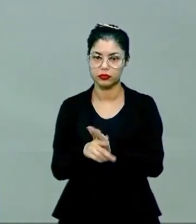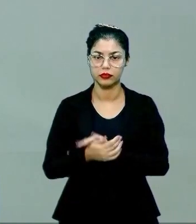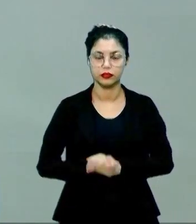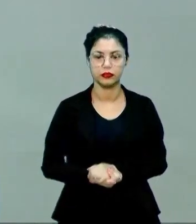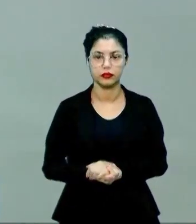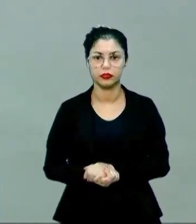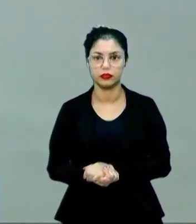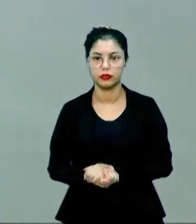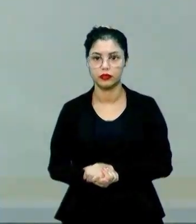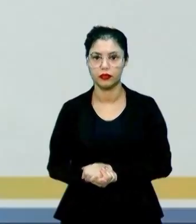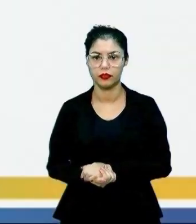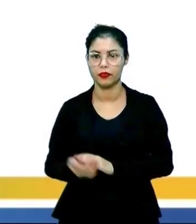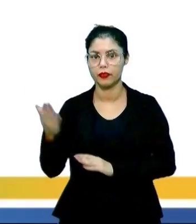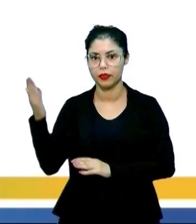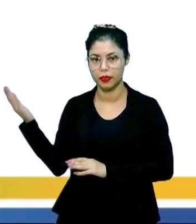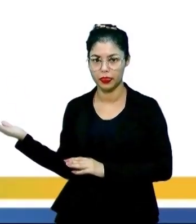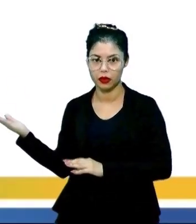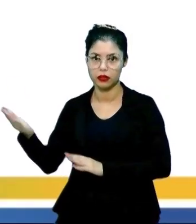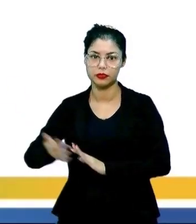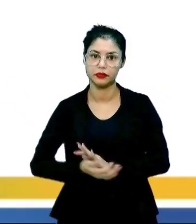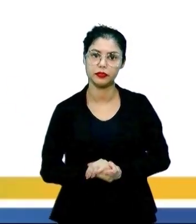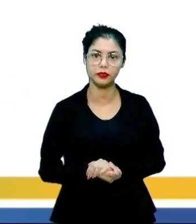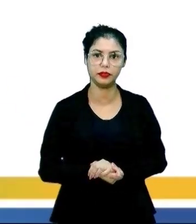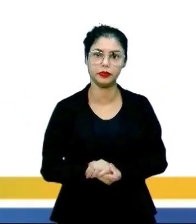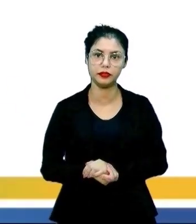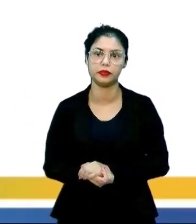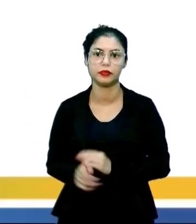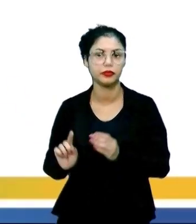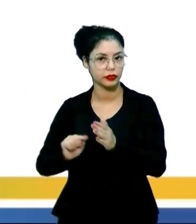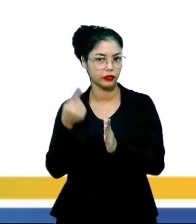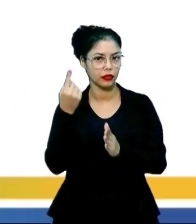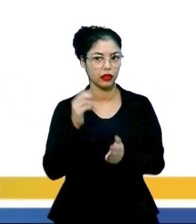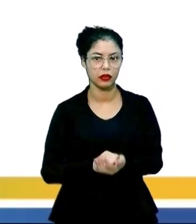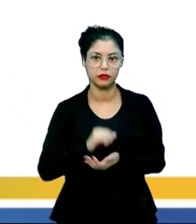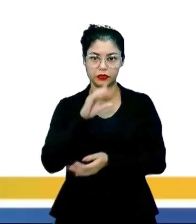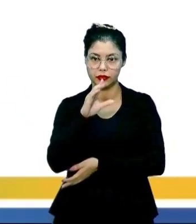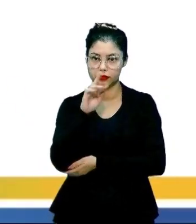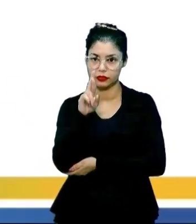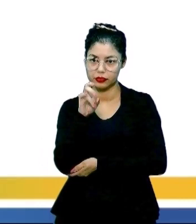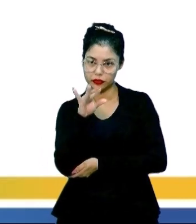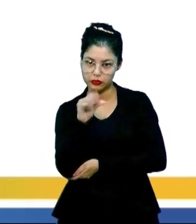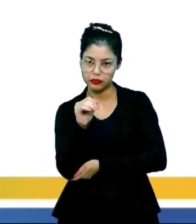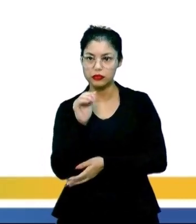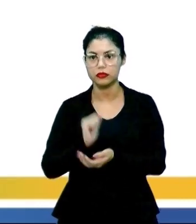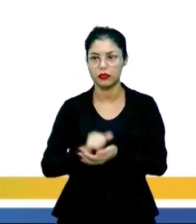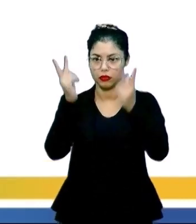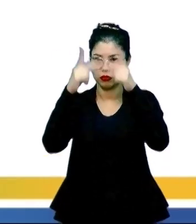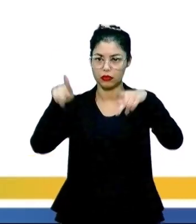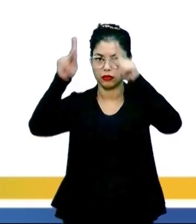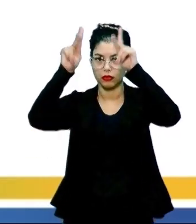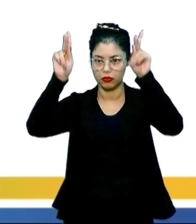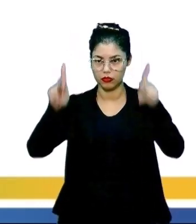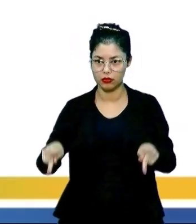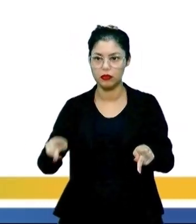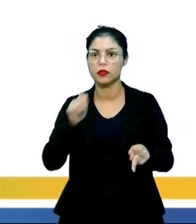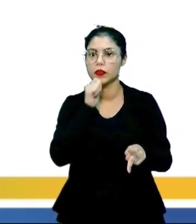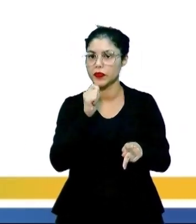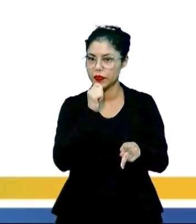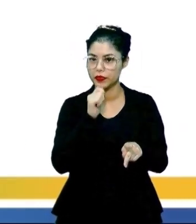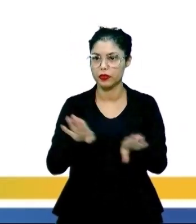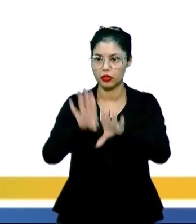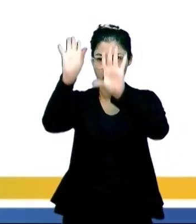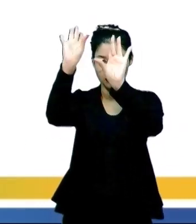vamos voltar para observarmos. Essa obra é o chafariz do Palácio dos Governadores em Ouro Preto.